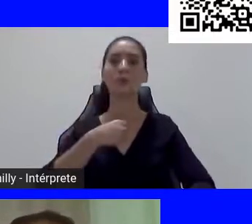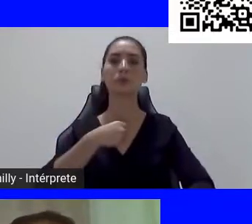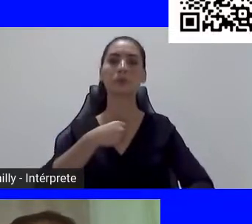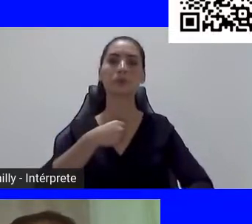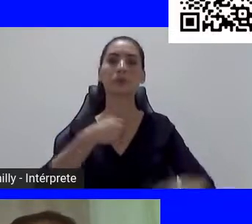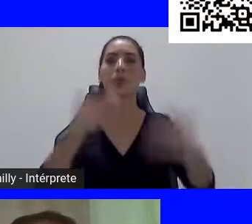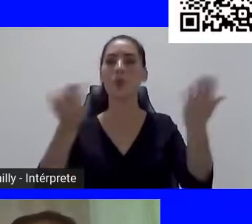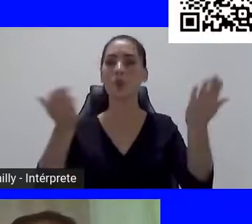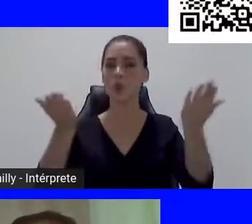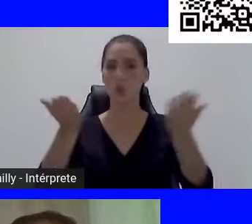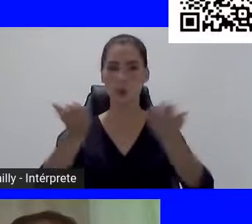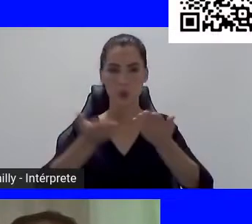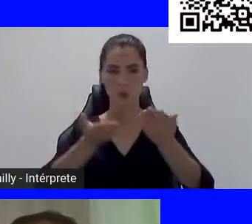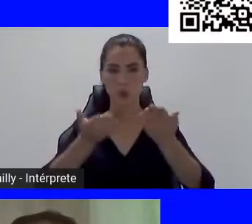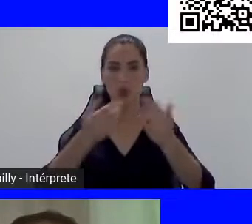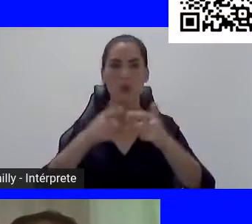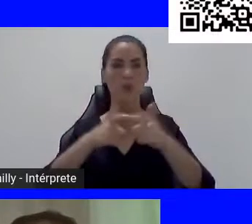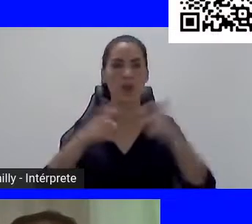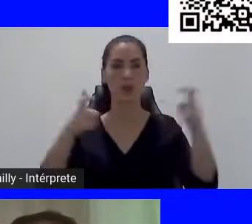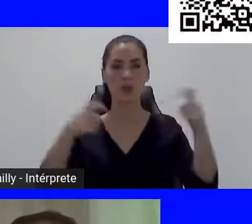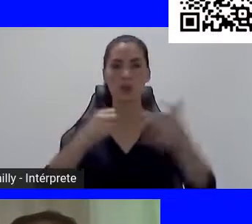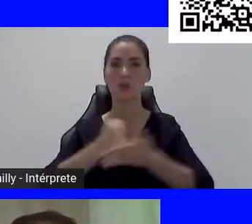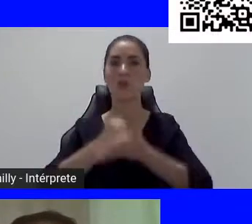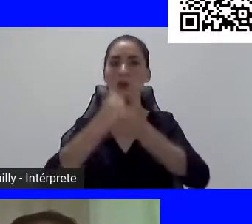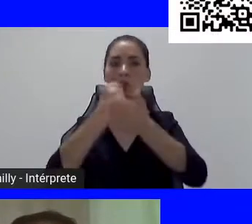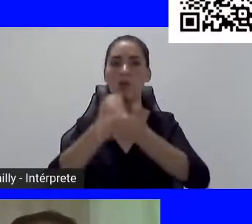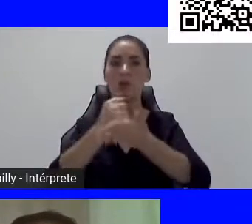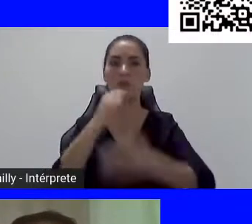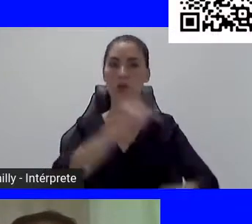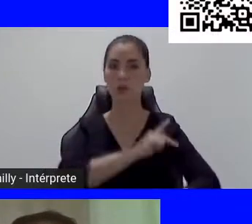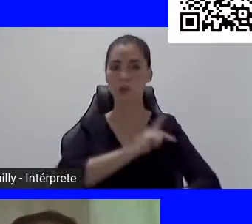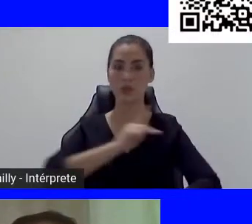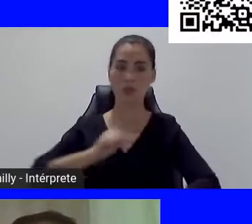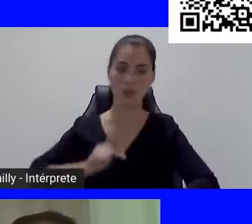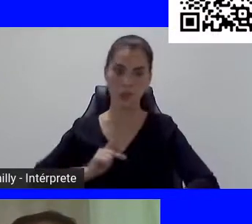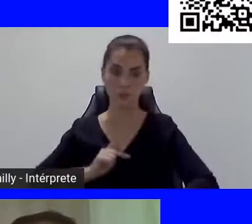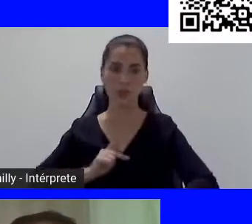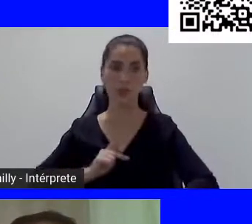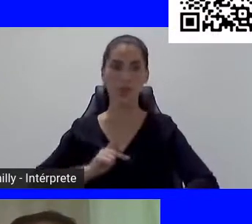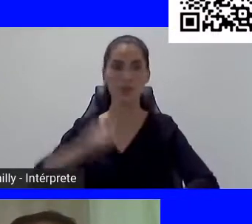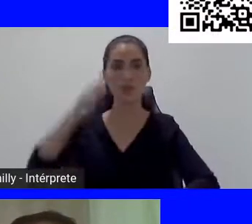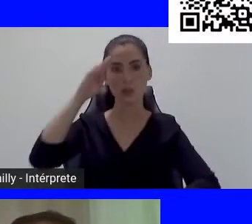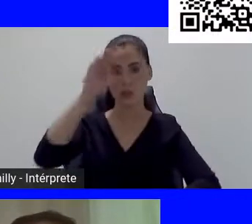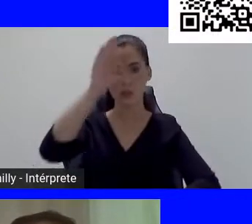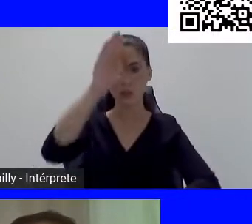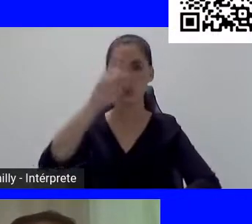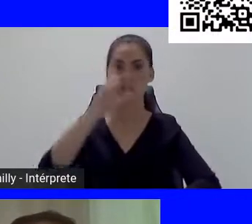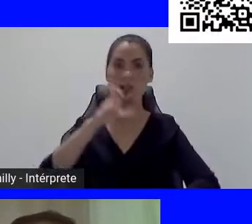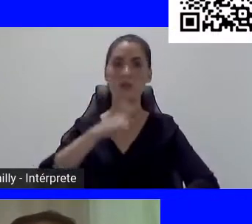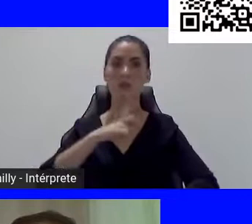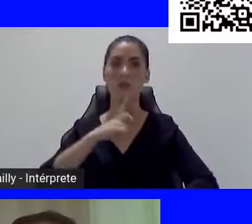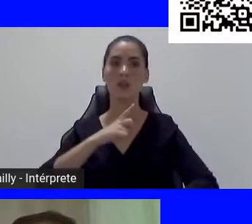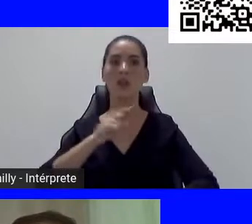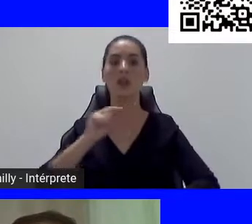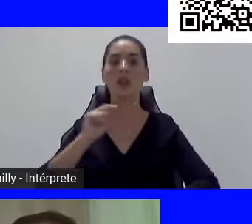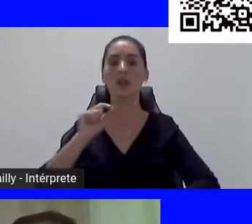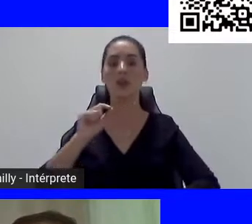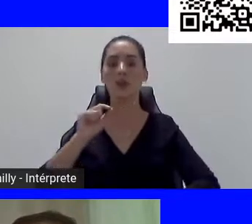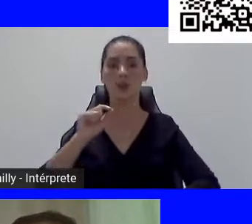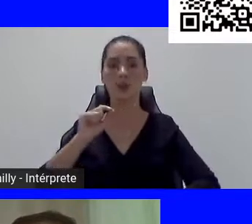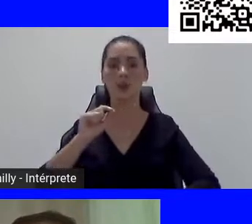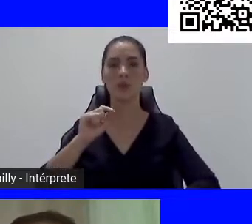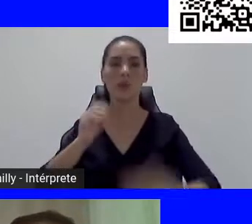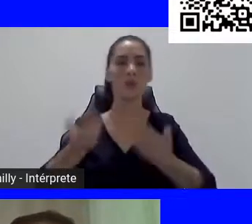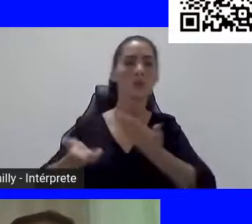do apoio que o presidente Bolsonaro tem no Congresso é obtido em troca da forma